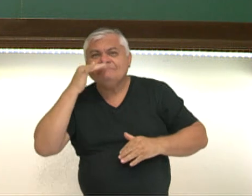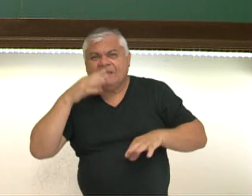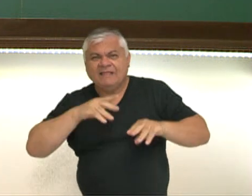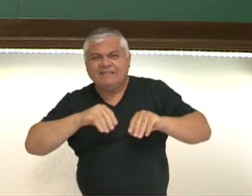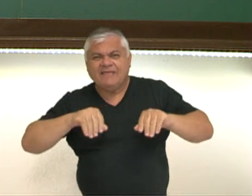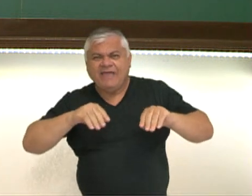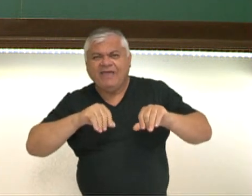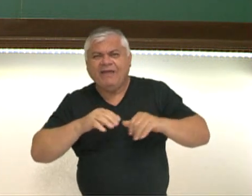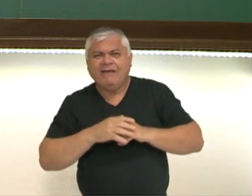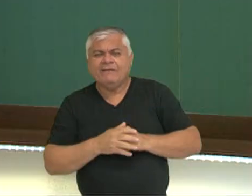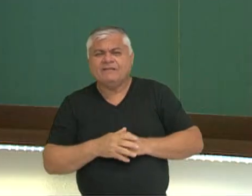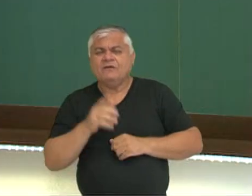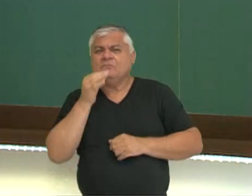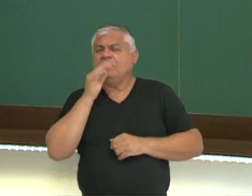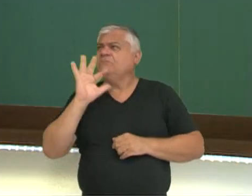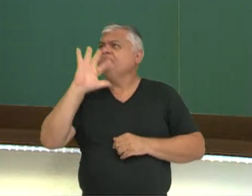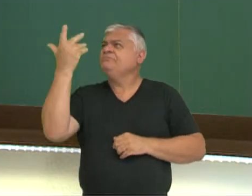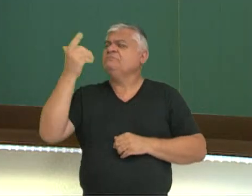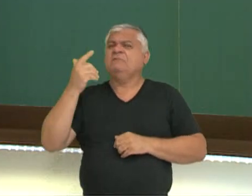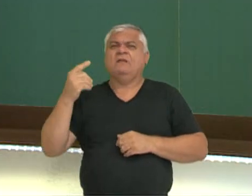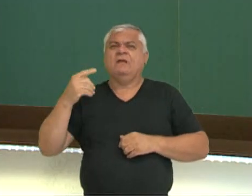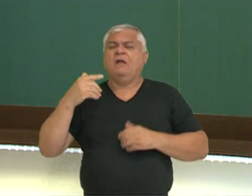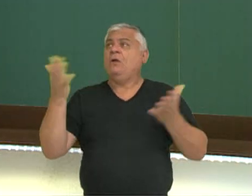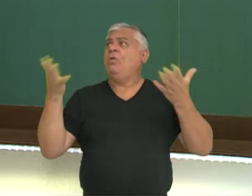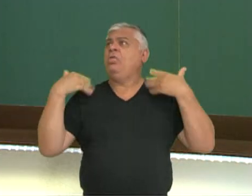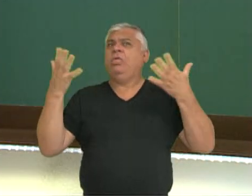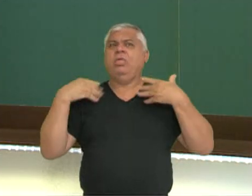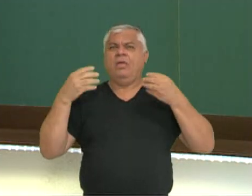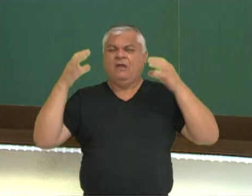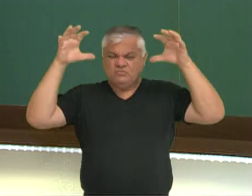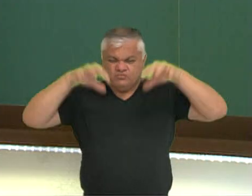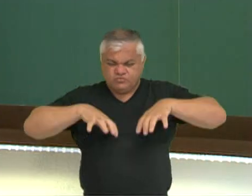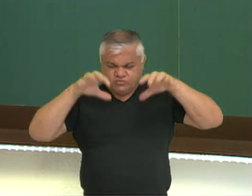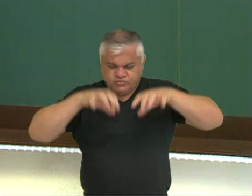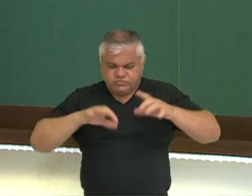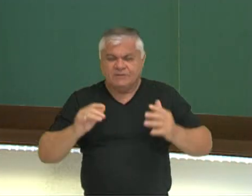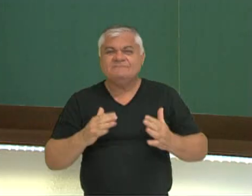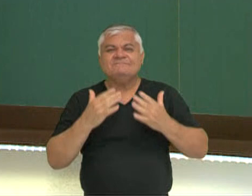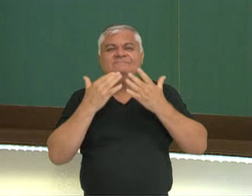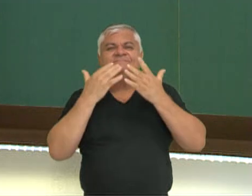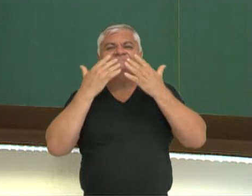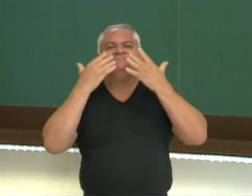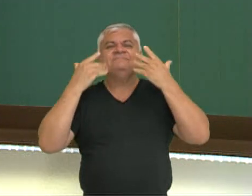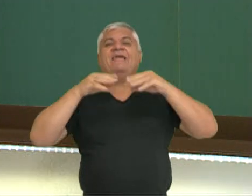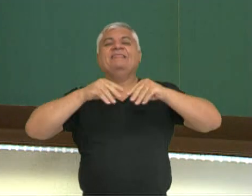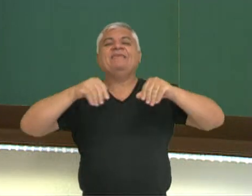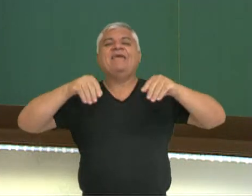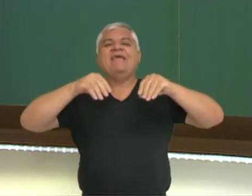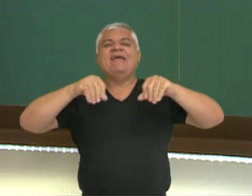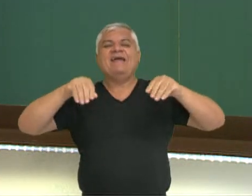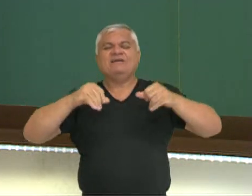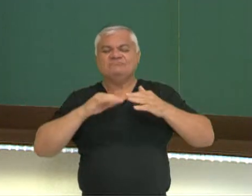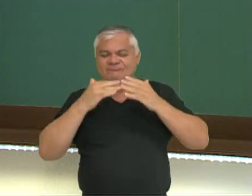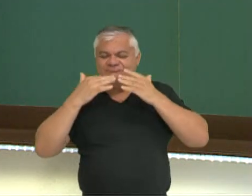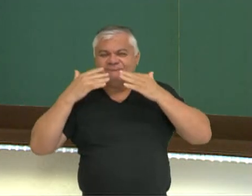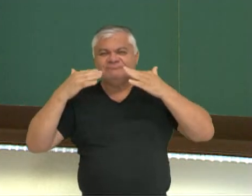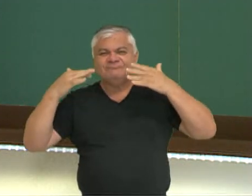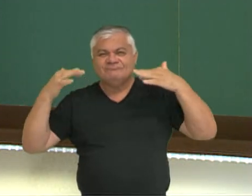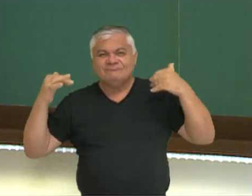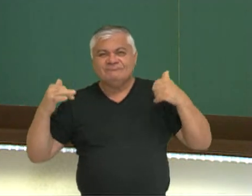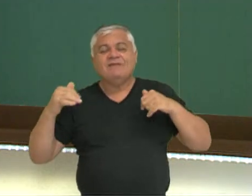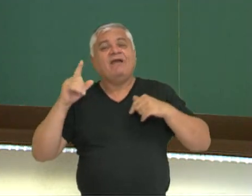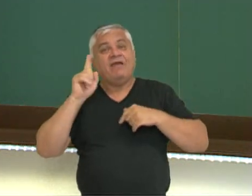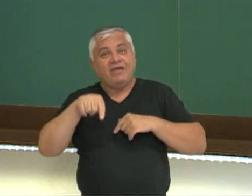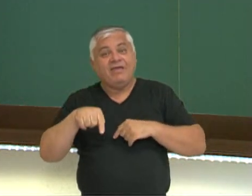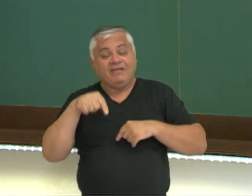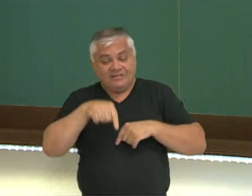Percebo, começa a chover e de repente vem aquele mormaço, aquele cheiro agradável assim daquela terra molhada. Gente, aquele odor